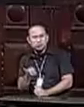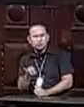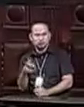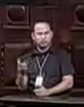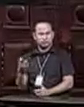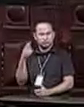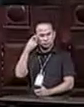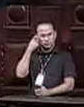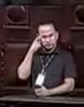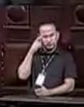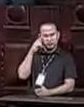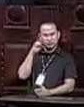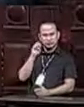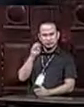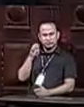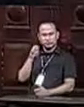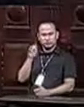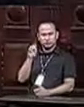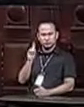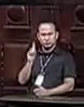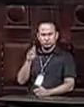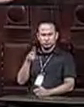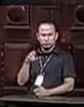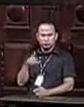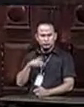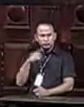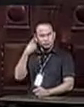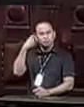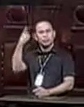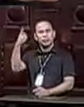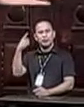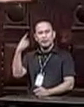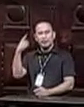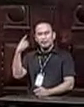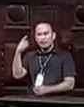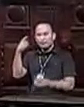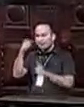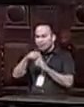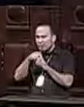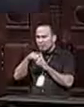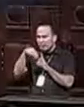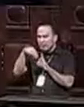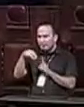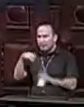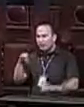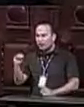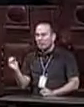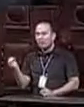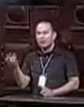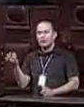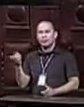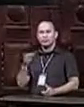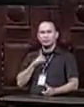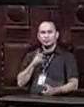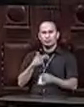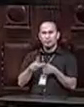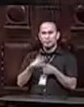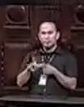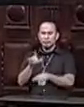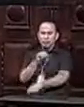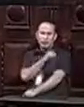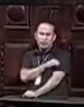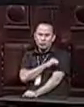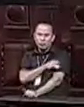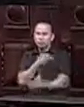levar em conta que fazer isso no mês de maio, no meio do ano letivo, vai trazer prejuízos pedagógicos a